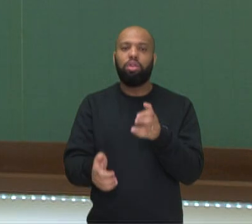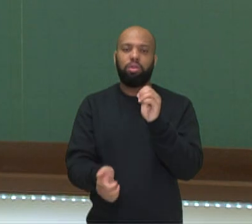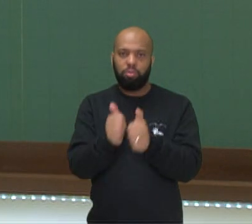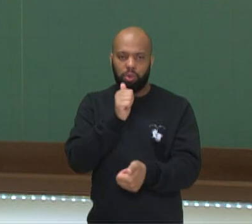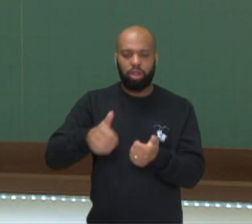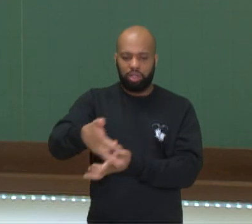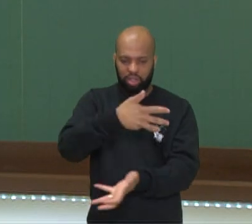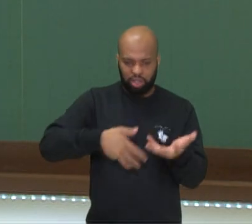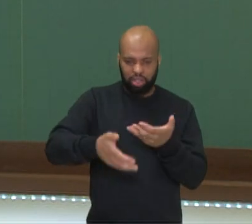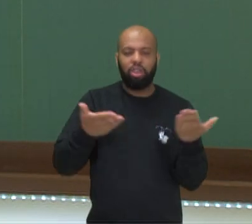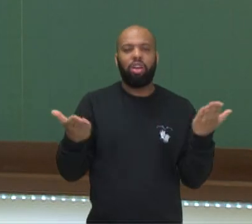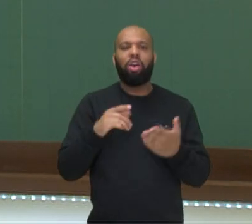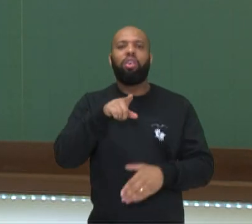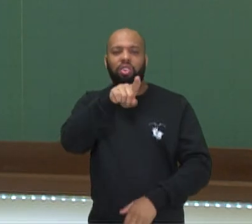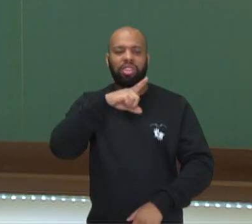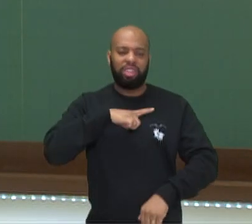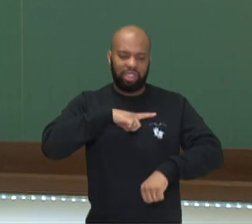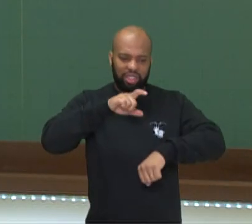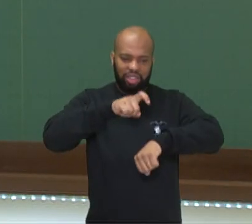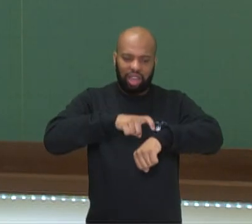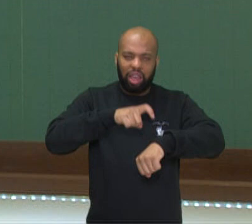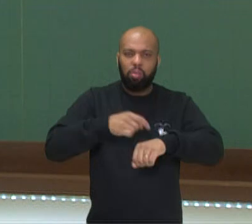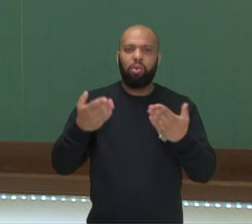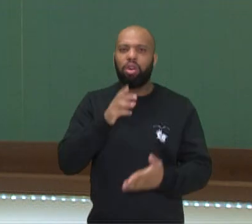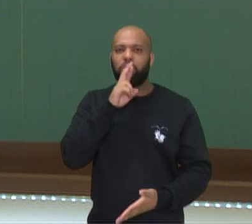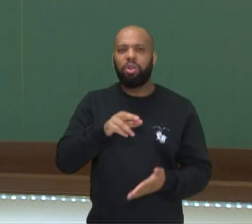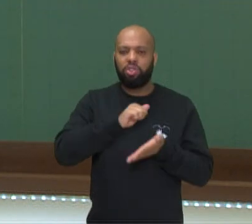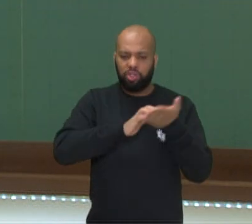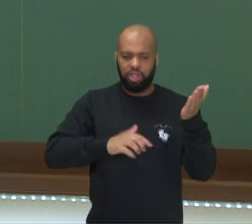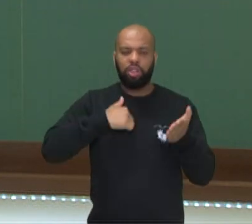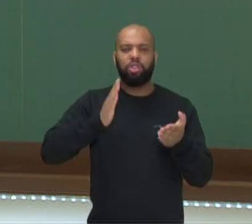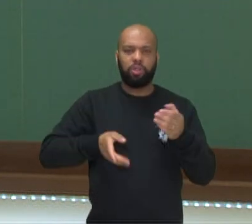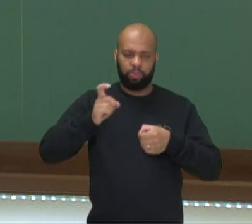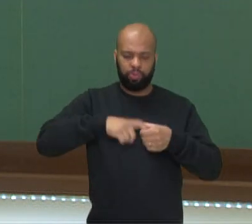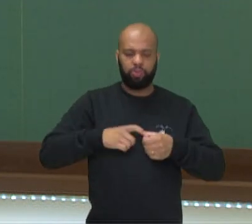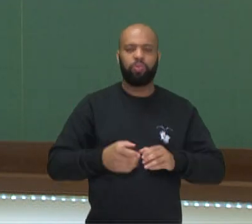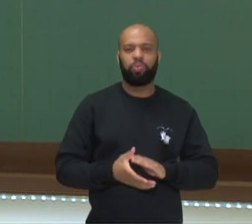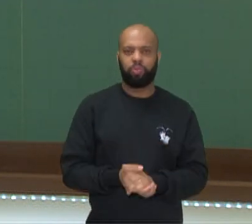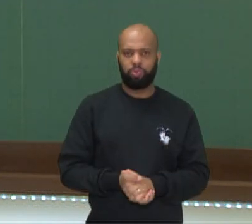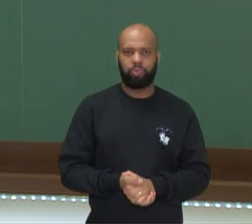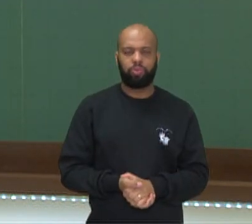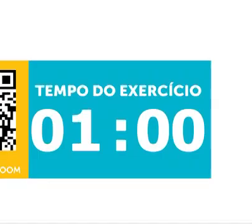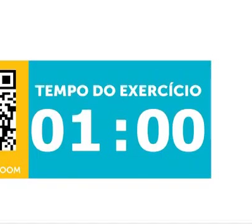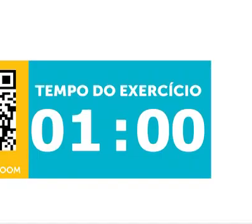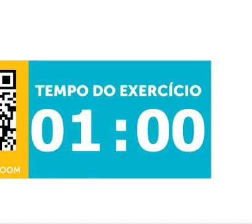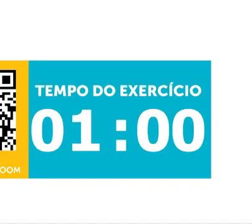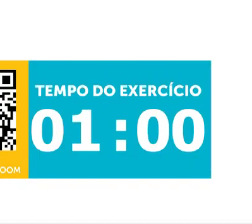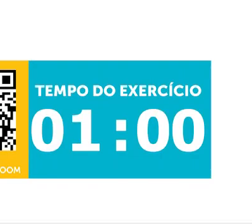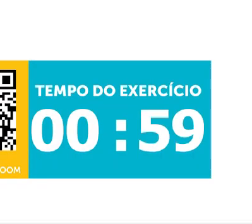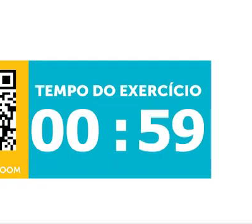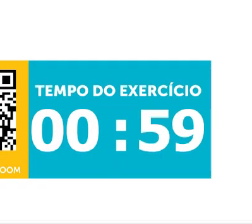Então, eu vou deixar um tempo para vocês responderem essa atividade e eu já volto para fazermos a correção.